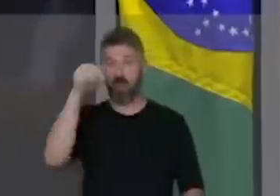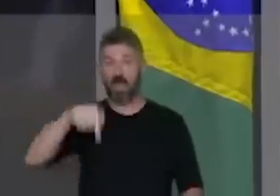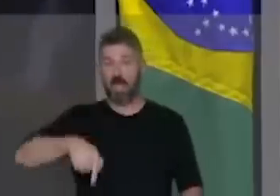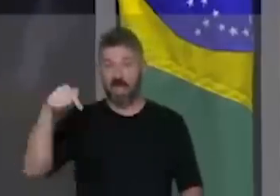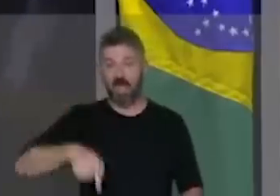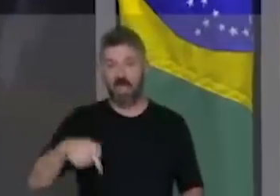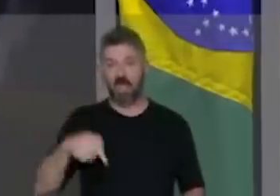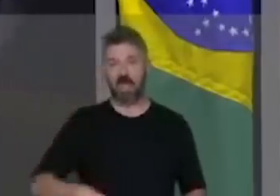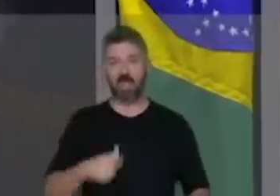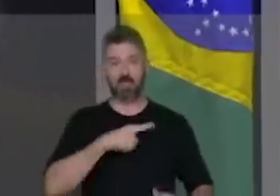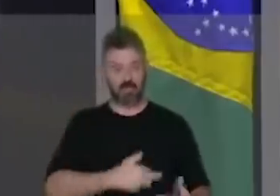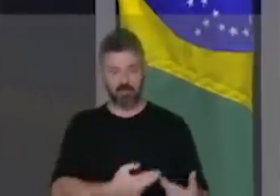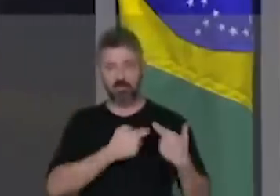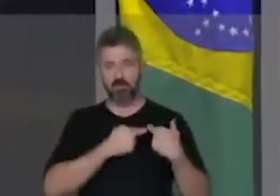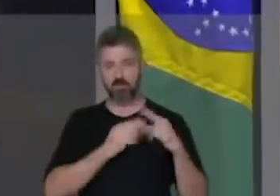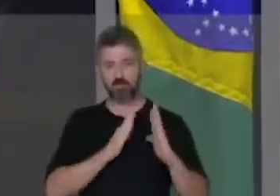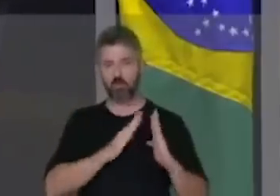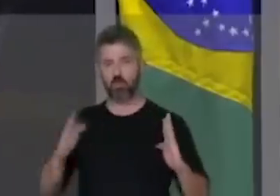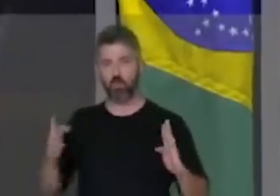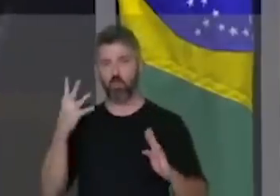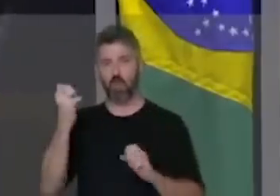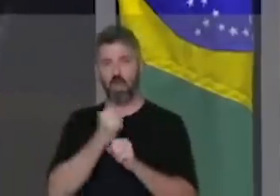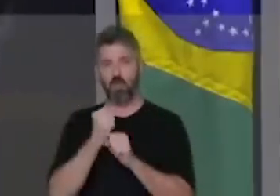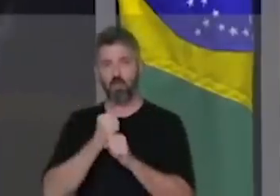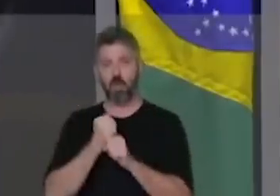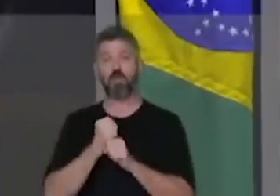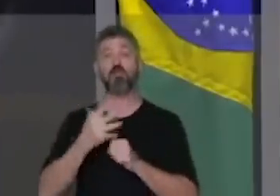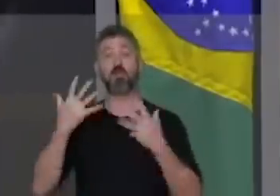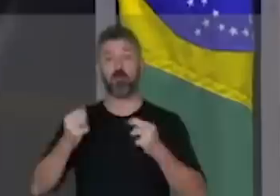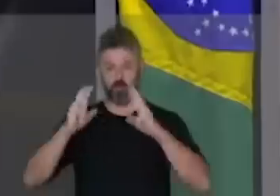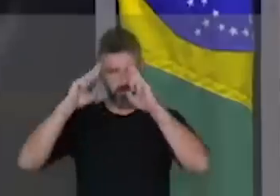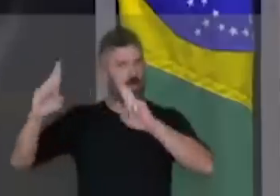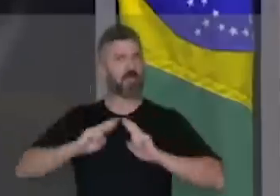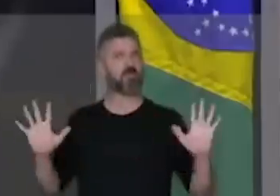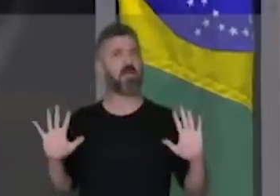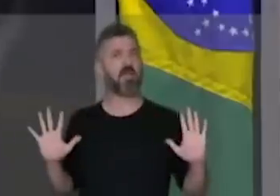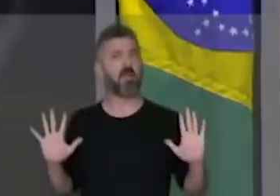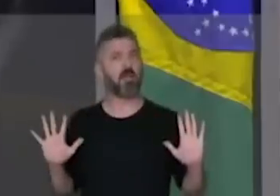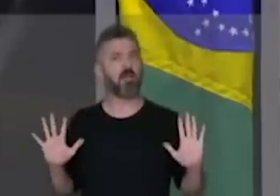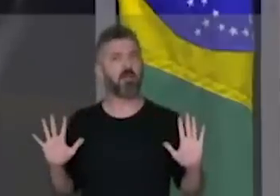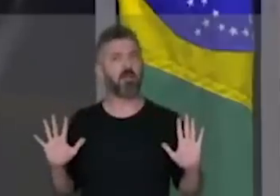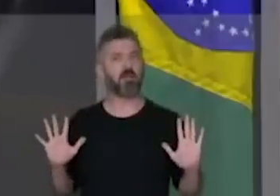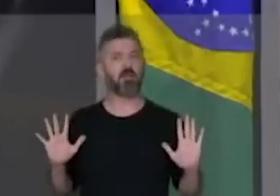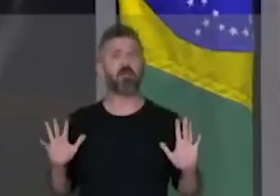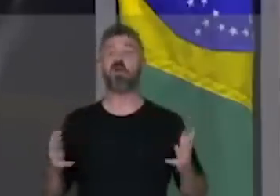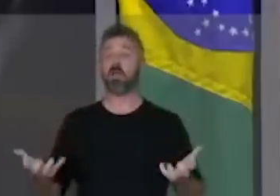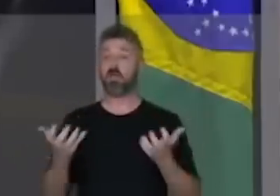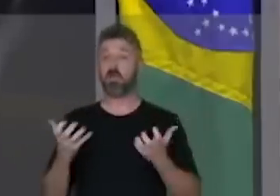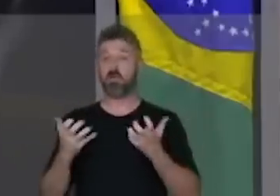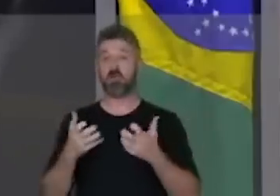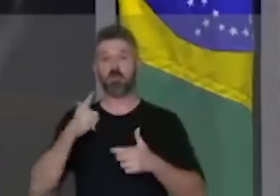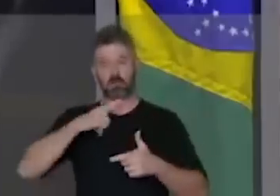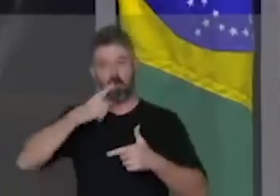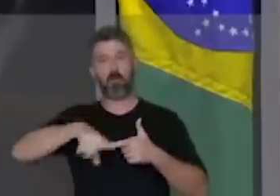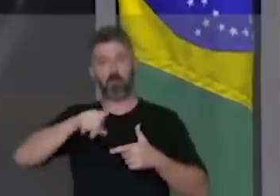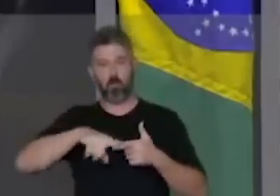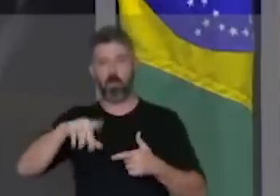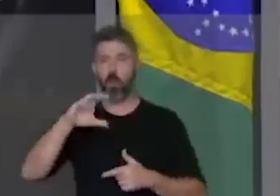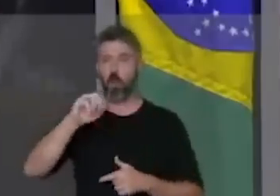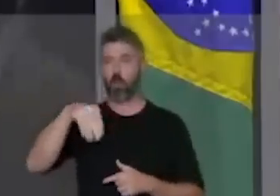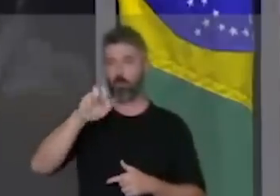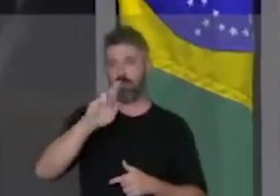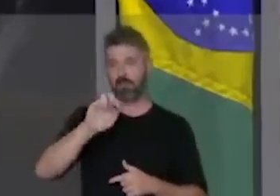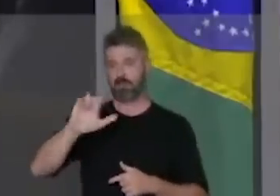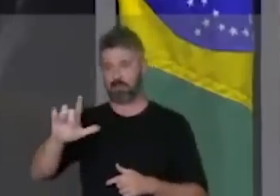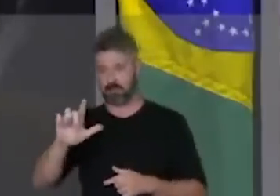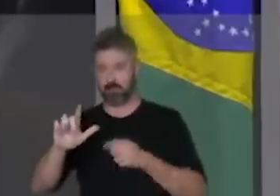temos mandato e nós vamos nos fazer respeitar. Queremos, há problemas comerciais entre as